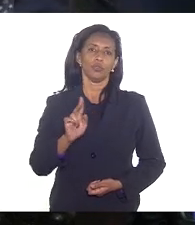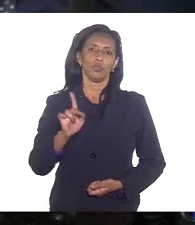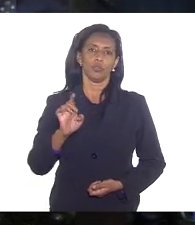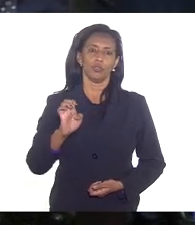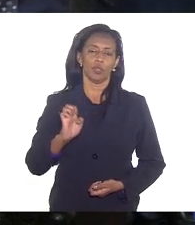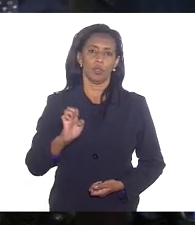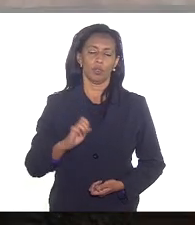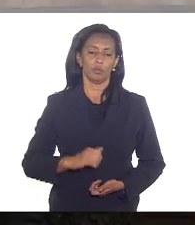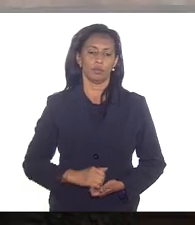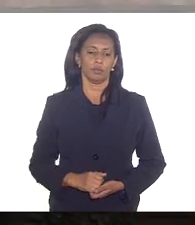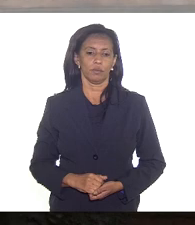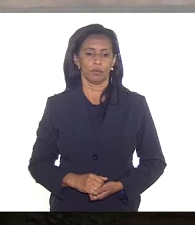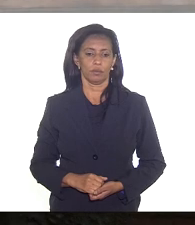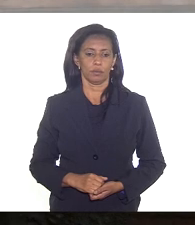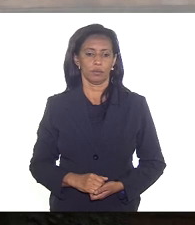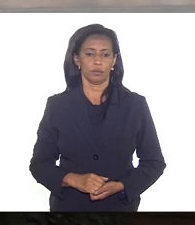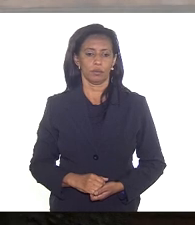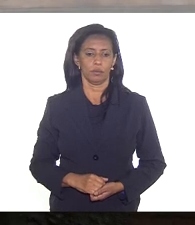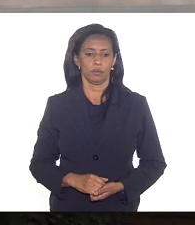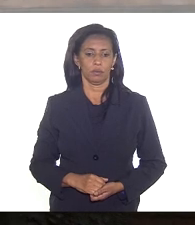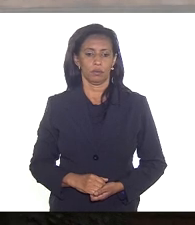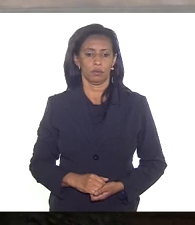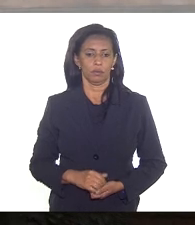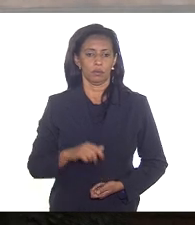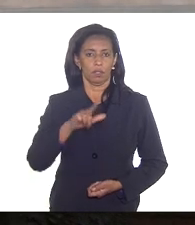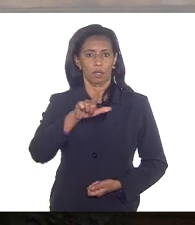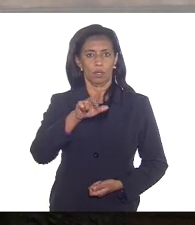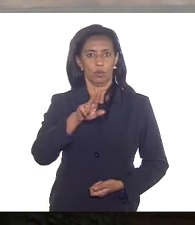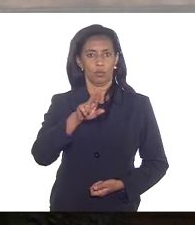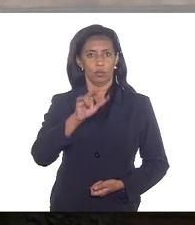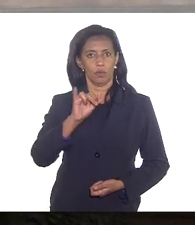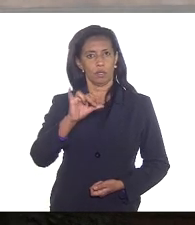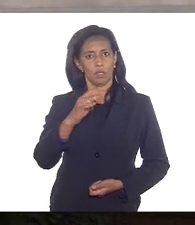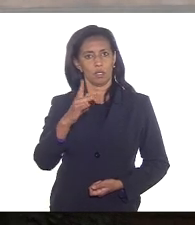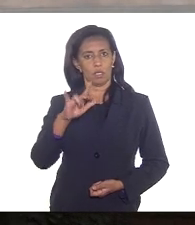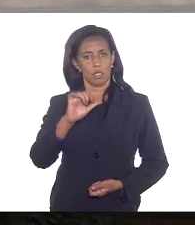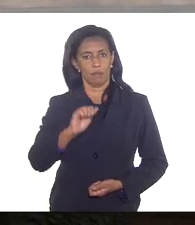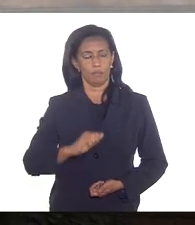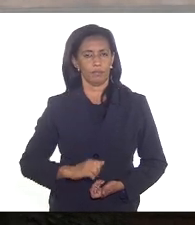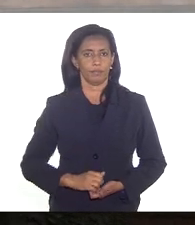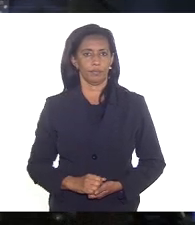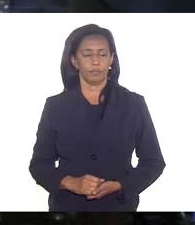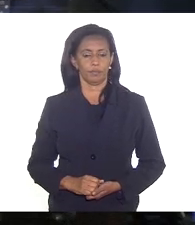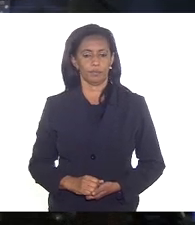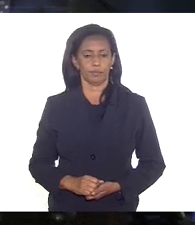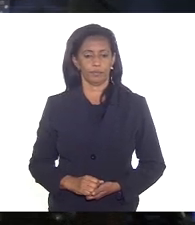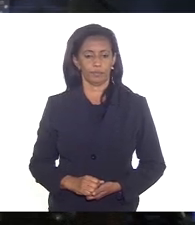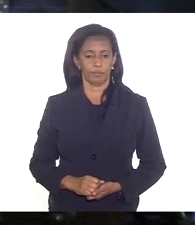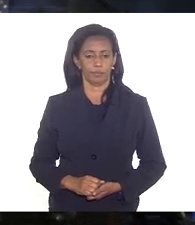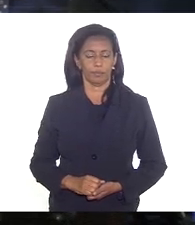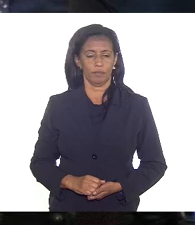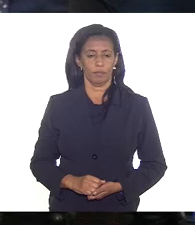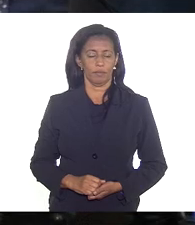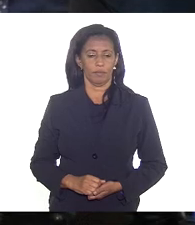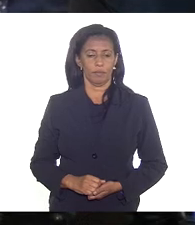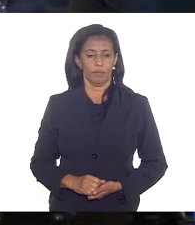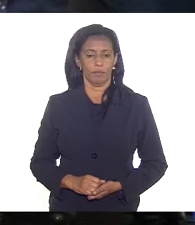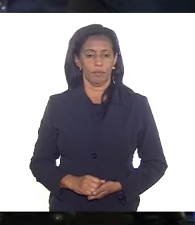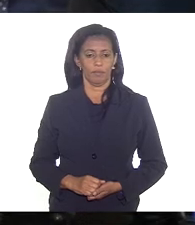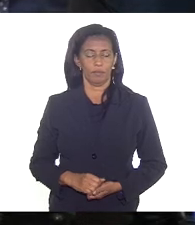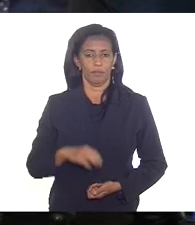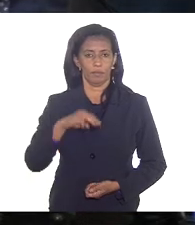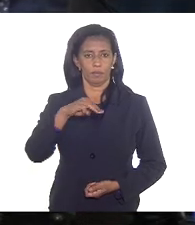pintado Jorge Felipe Neto Deputado a Lucinha a deputada Lucinha